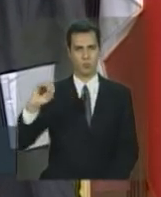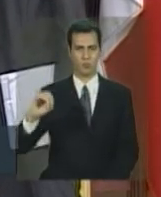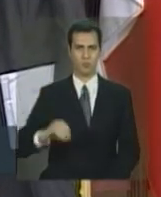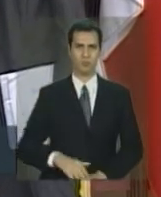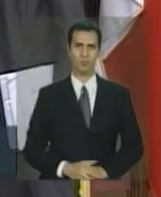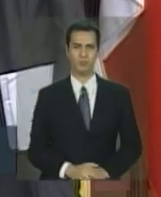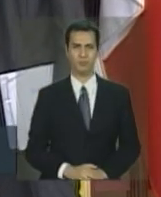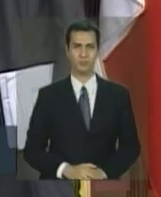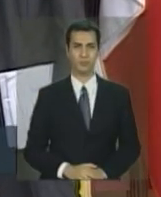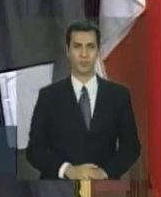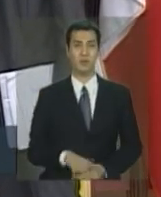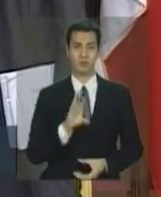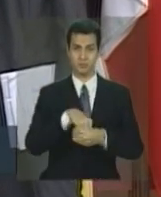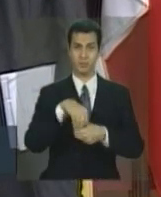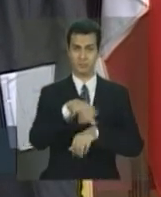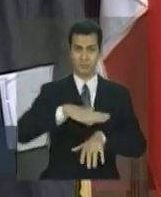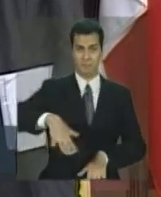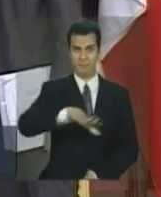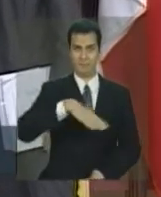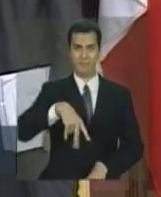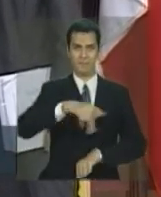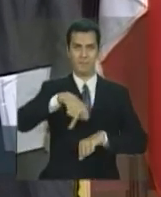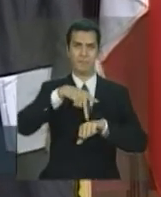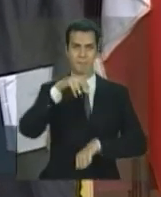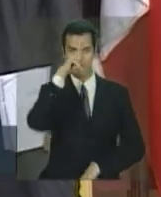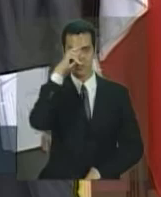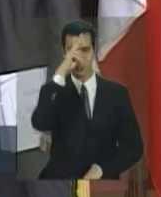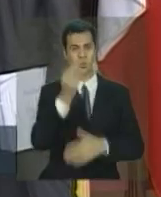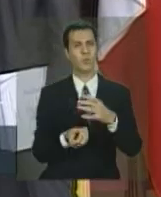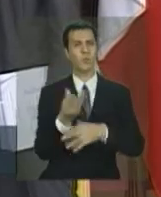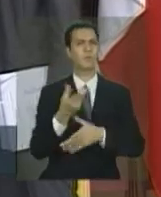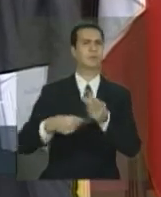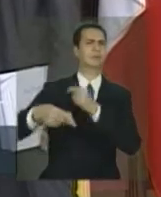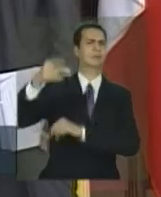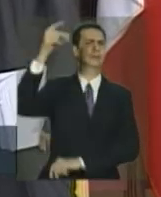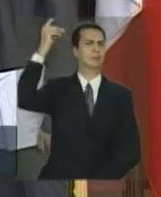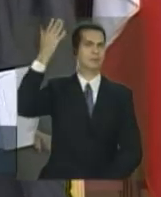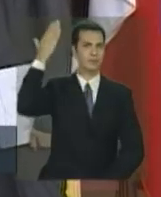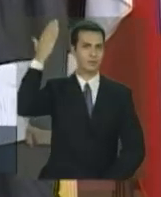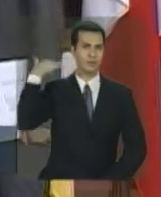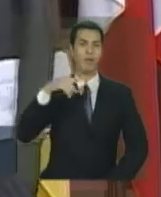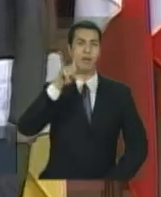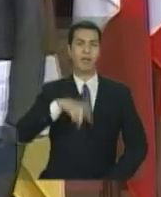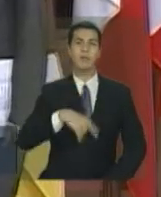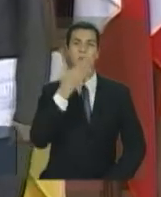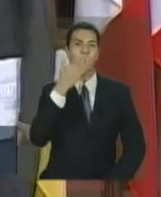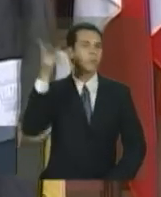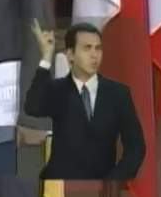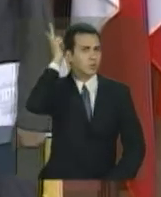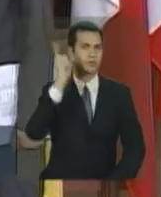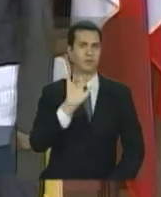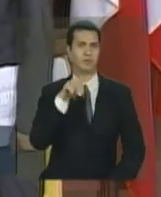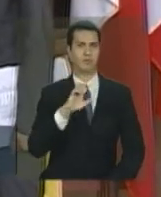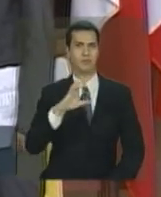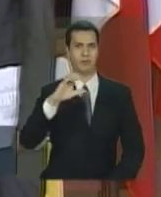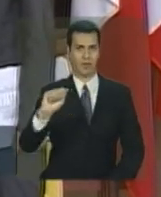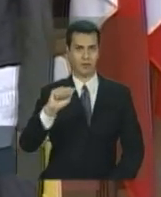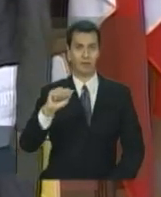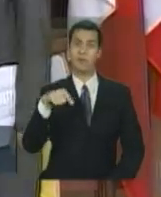O território peruano abrigou o Império Inca, considerado o maior estado da América